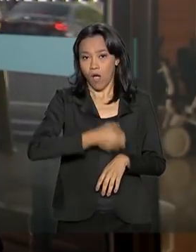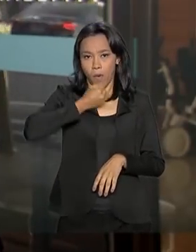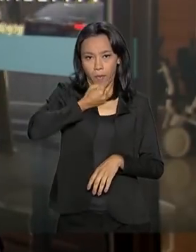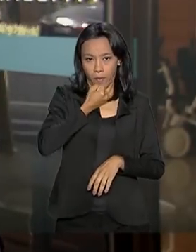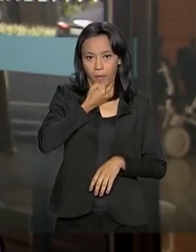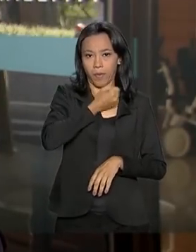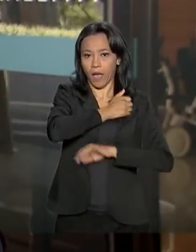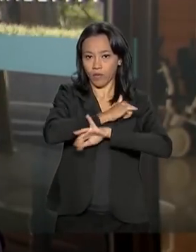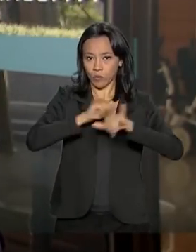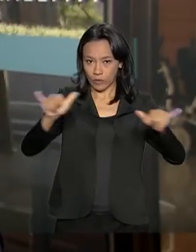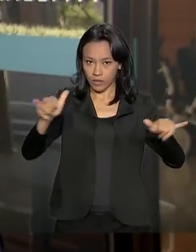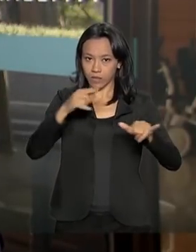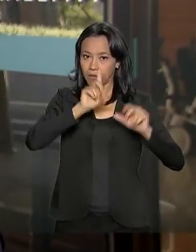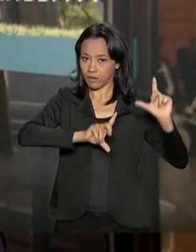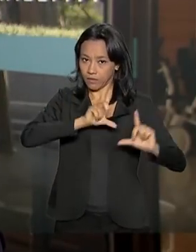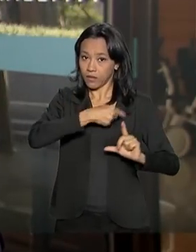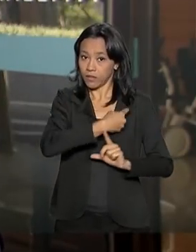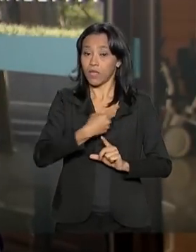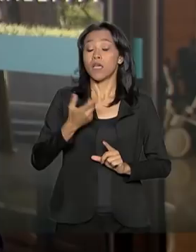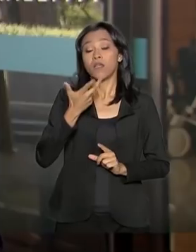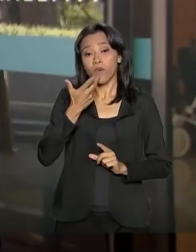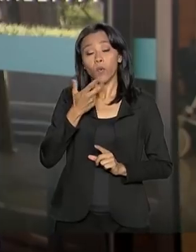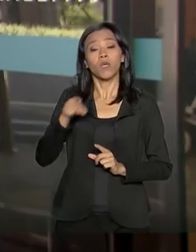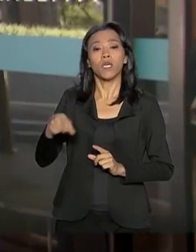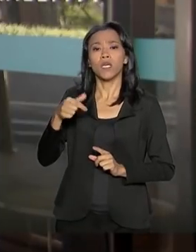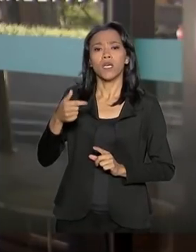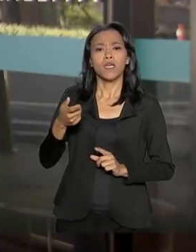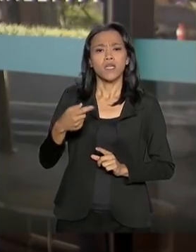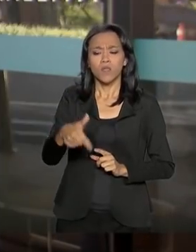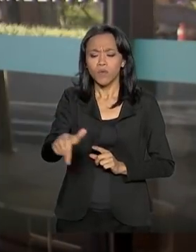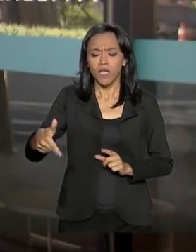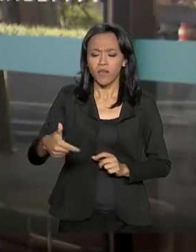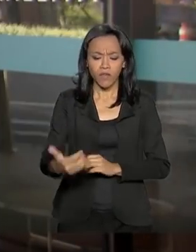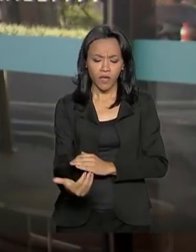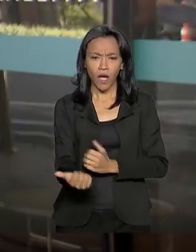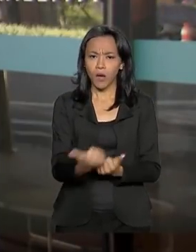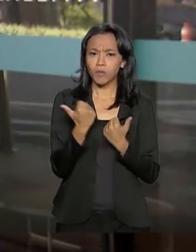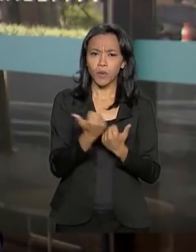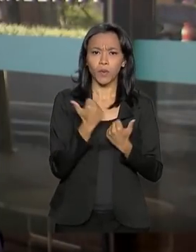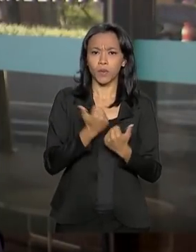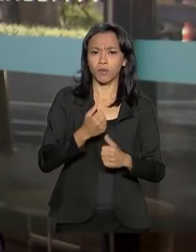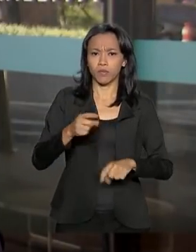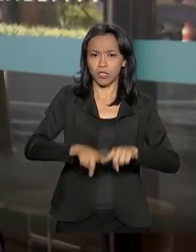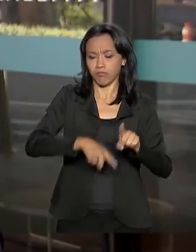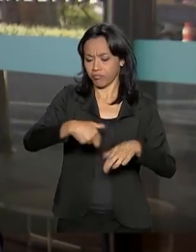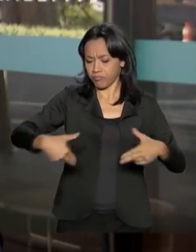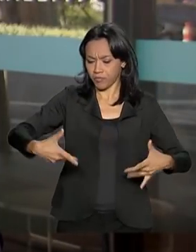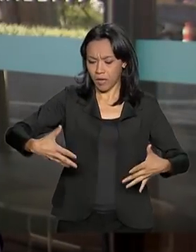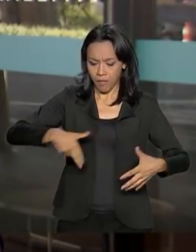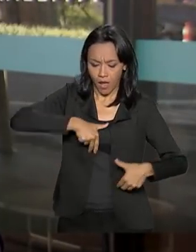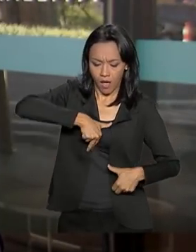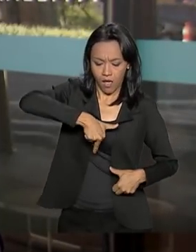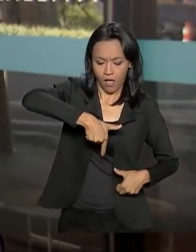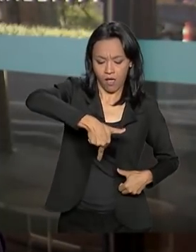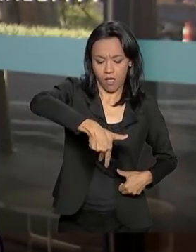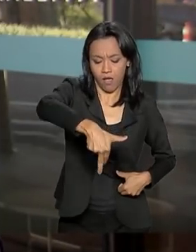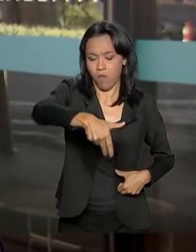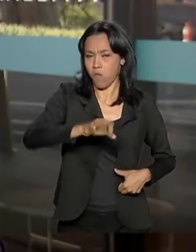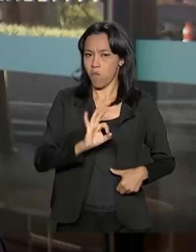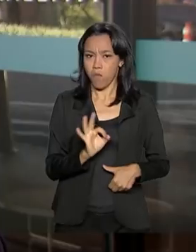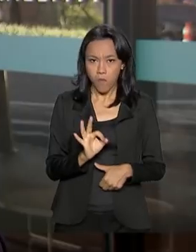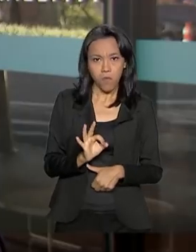o presidente chegou a andar sem o auxílio daqueles aparelhos que são utilizados para que ele possa se apoiar